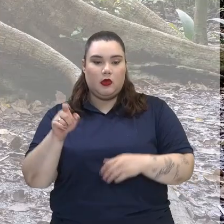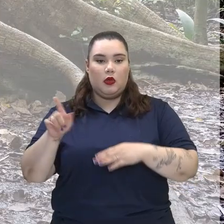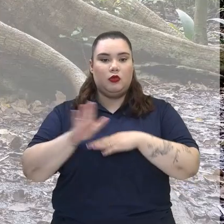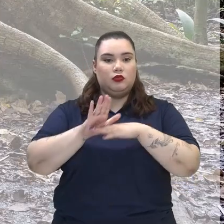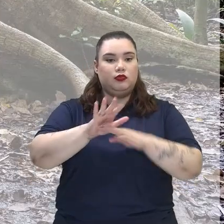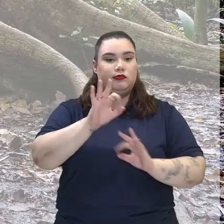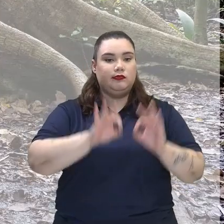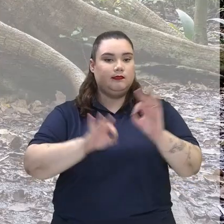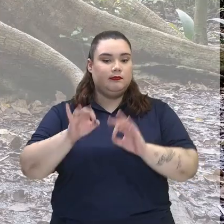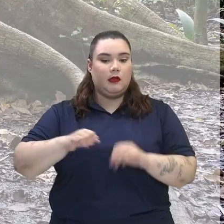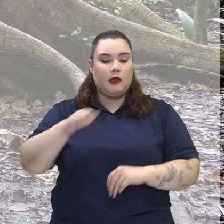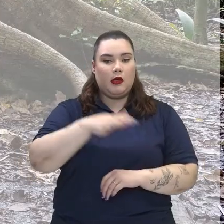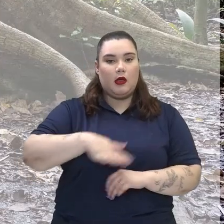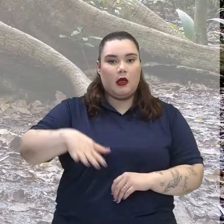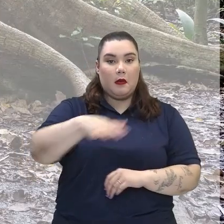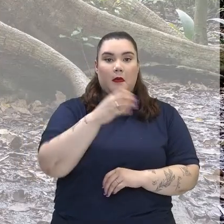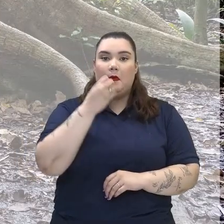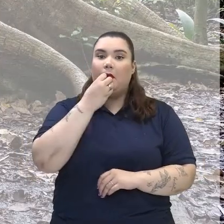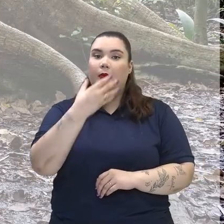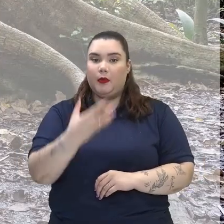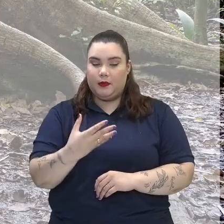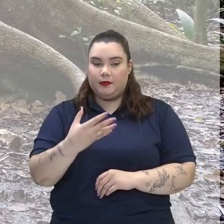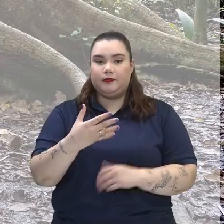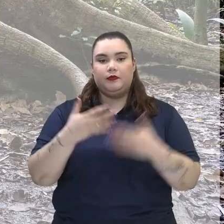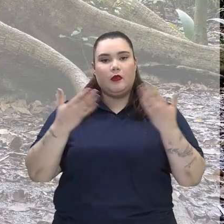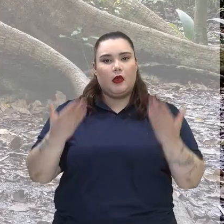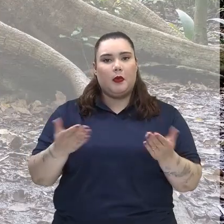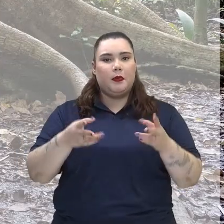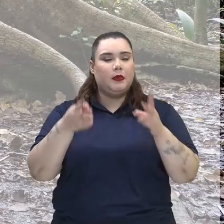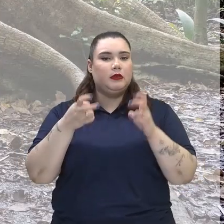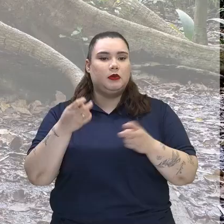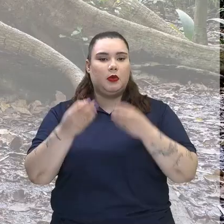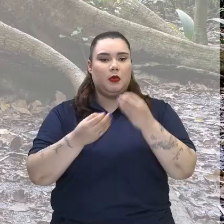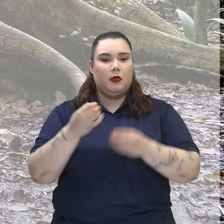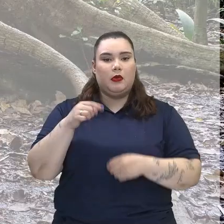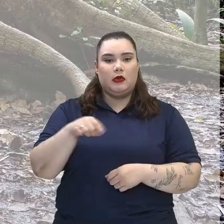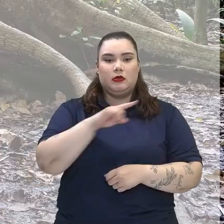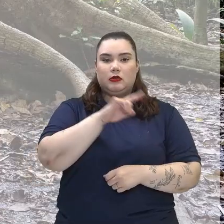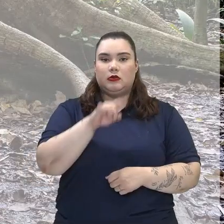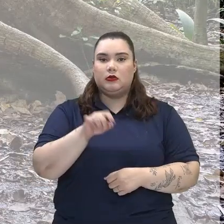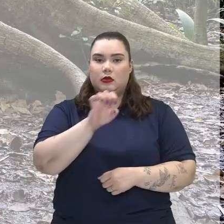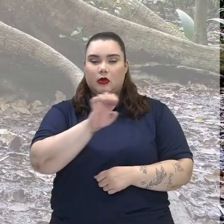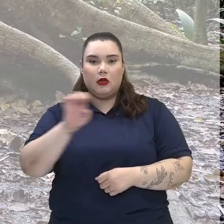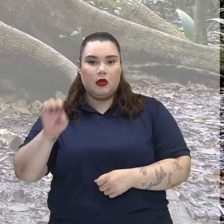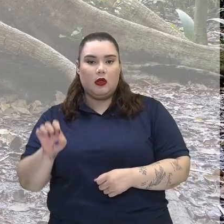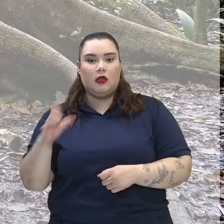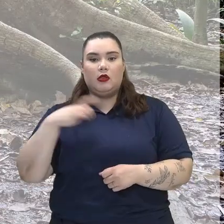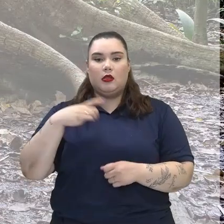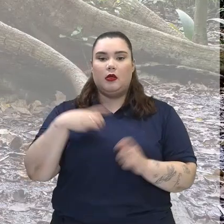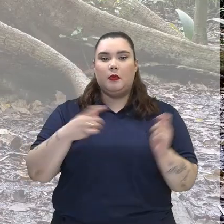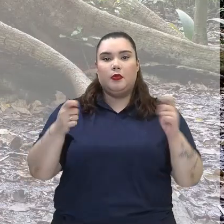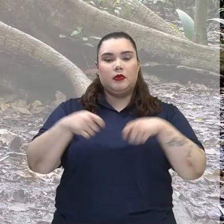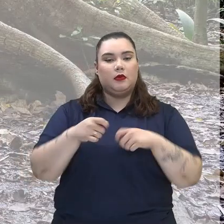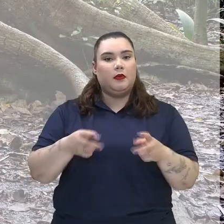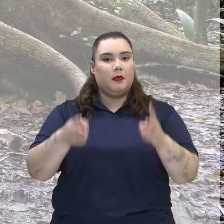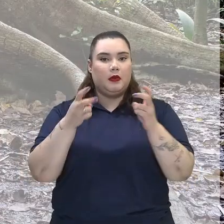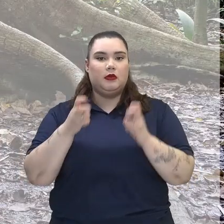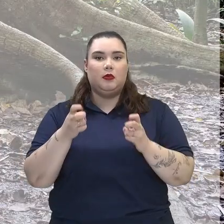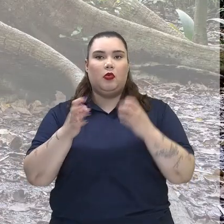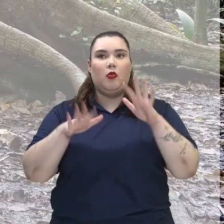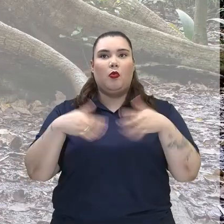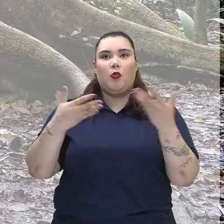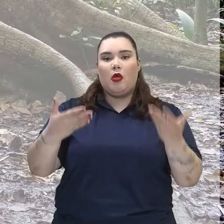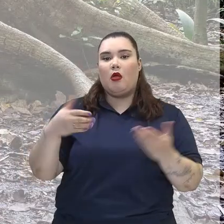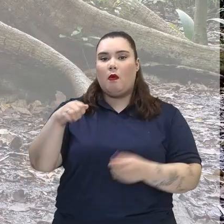uso do território de forma equilibrada. Então, através do zoneamento ecológico econômico, a gente consegue definir